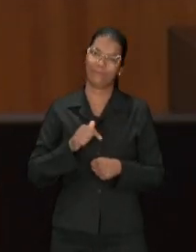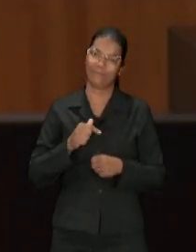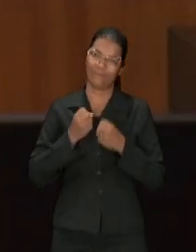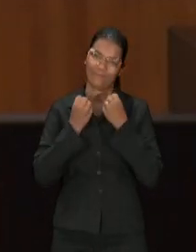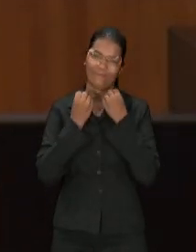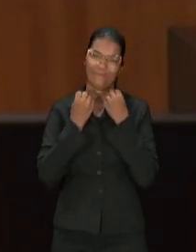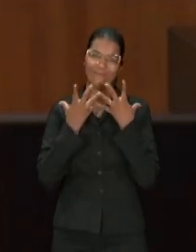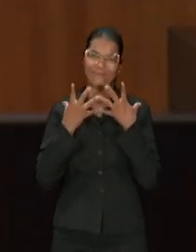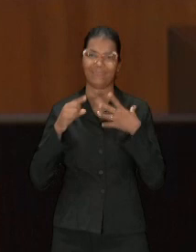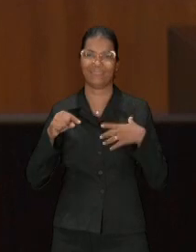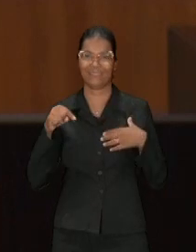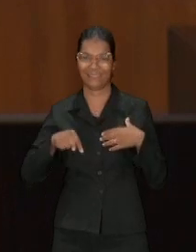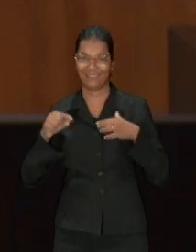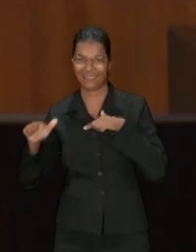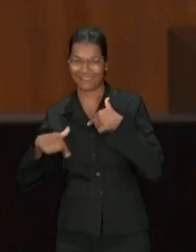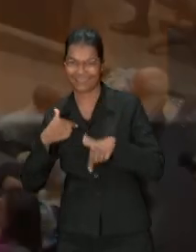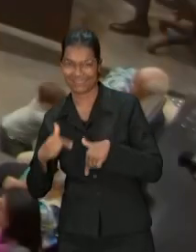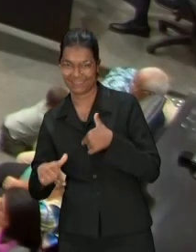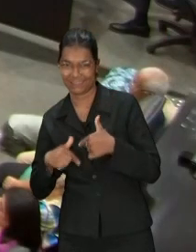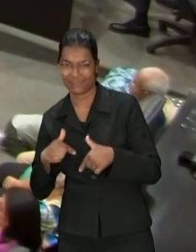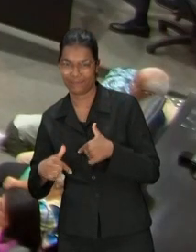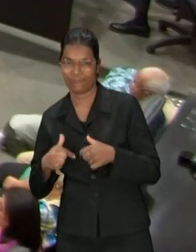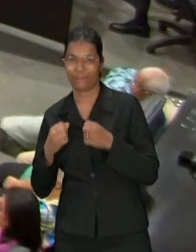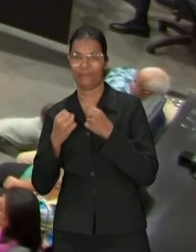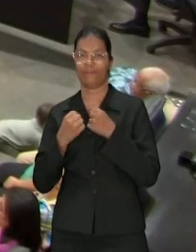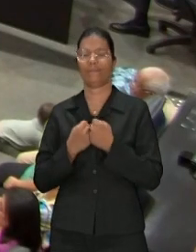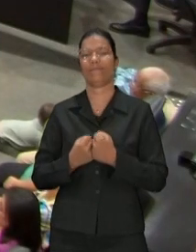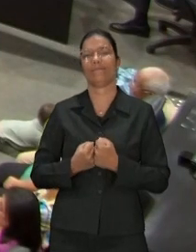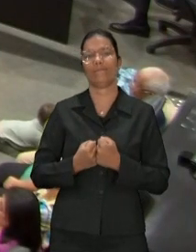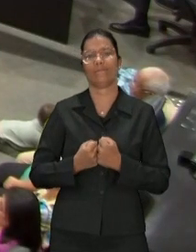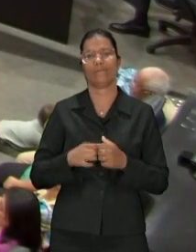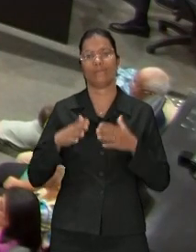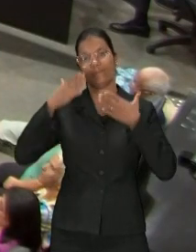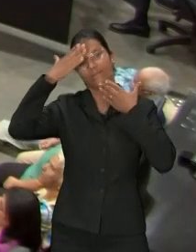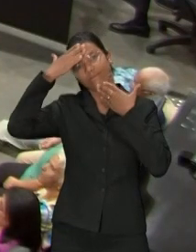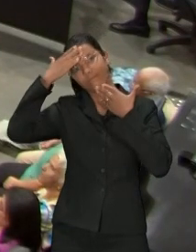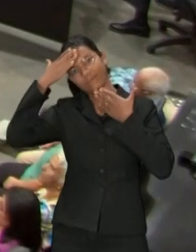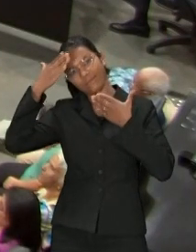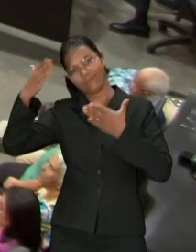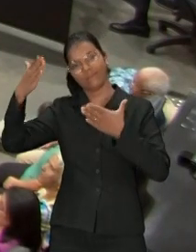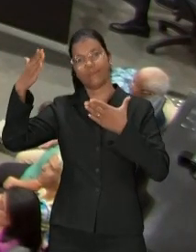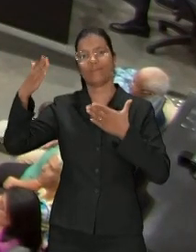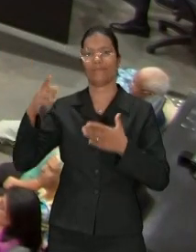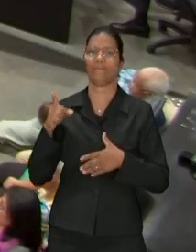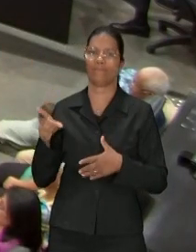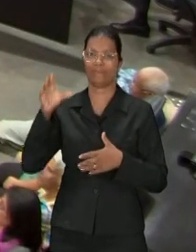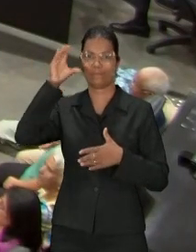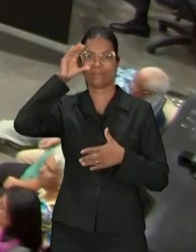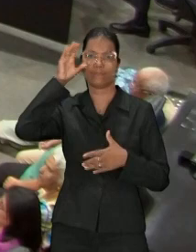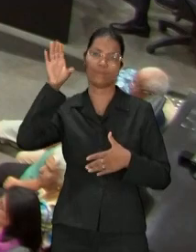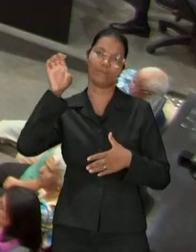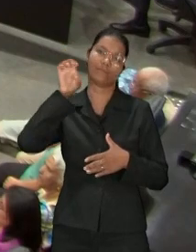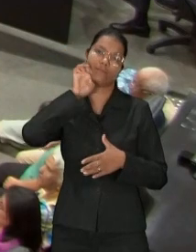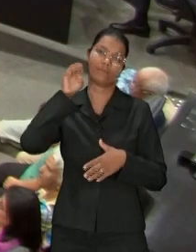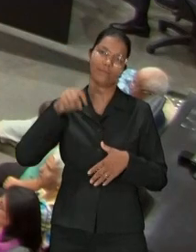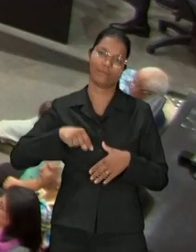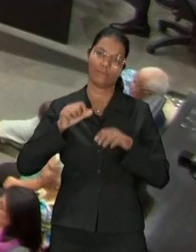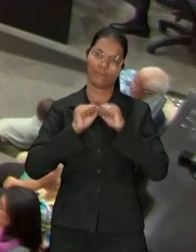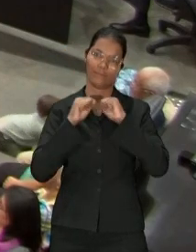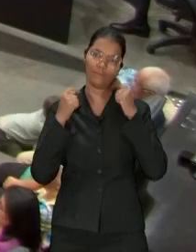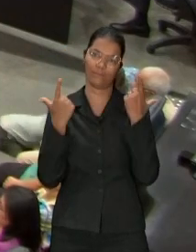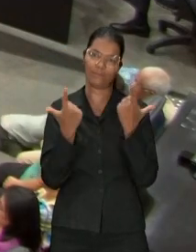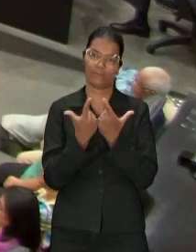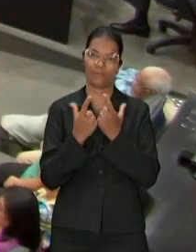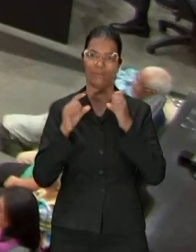trabalho aqui com os nossos familiares. Nós agradecemos, agradeço ao deputado e a essa casa por esse privilégio.